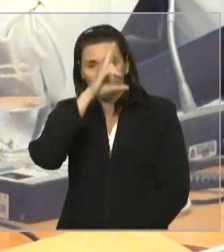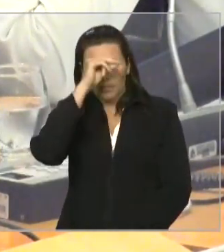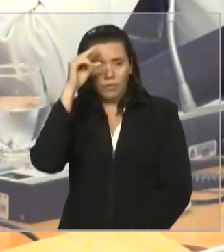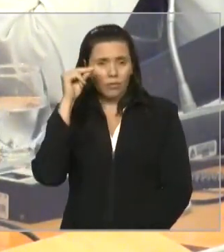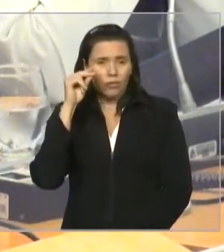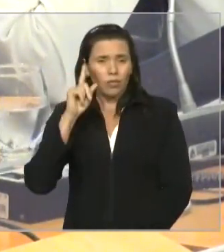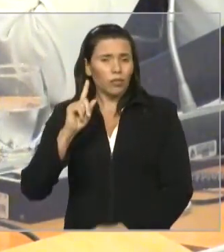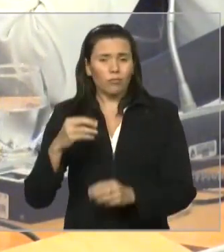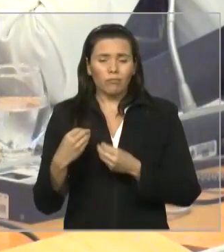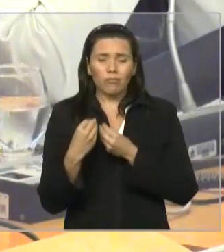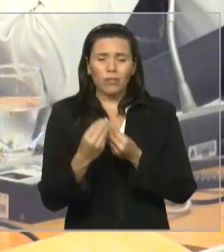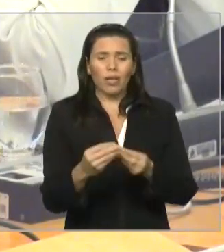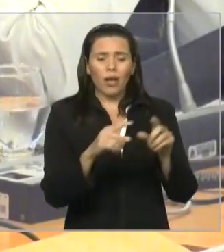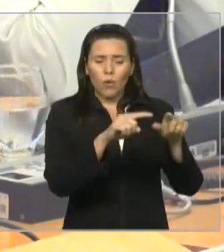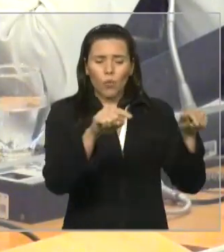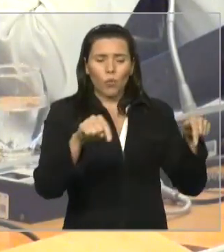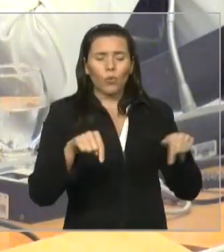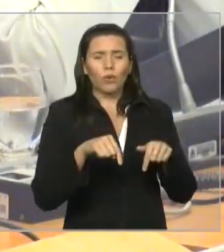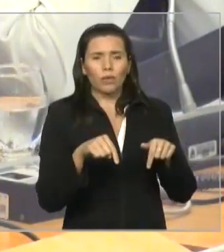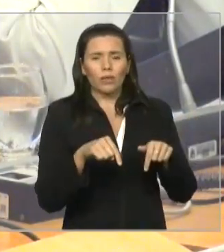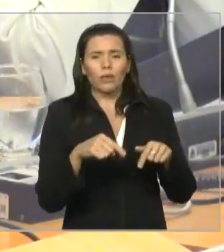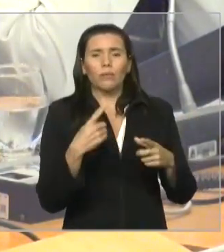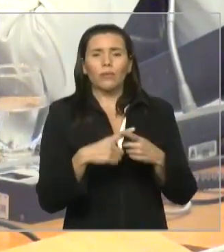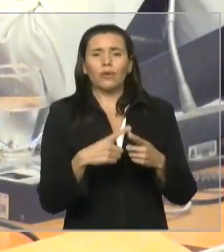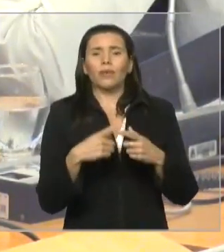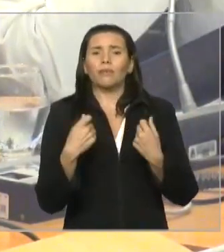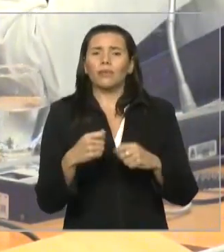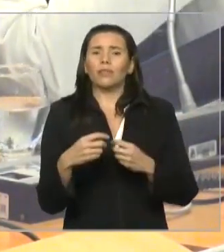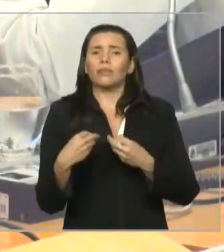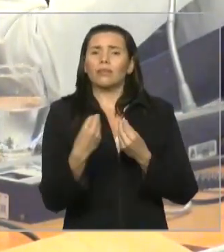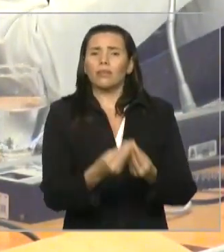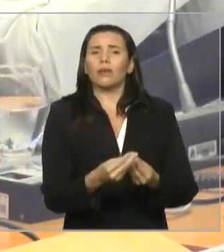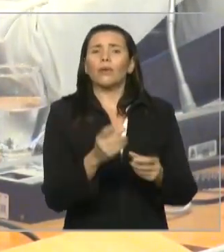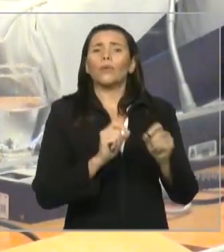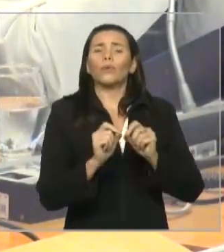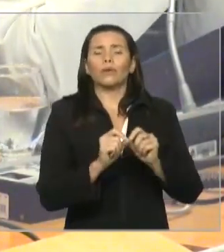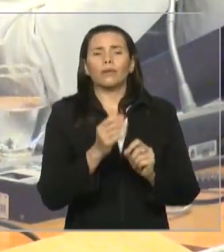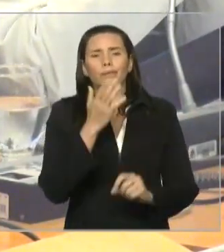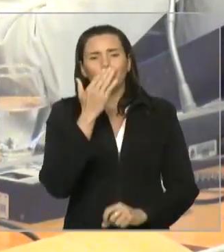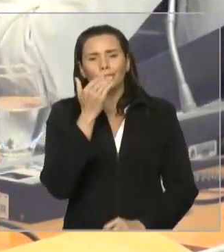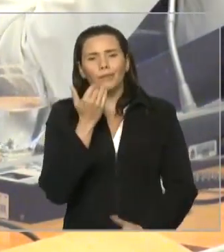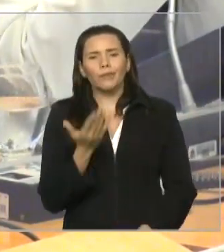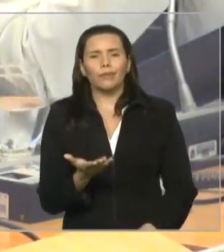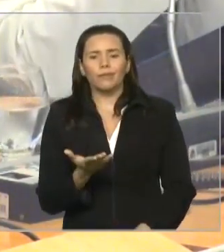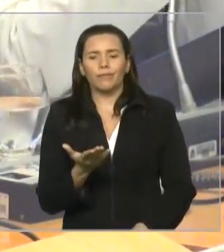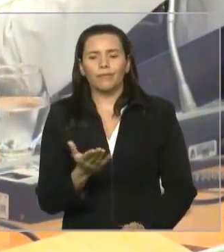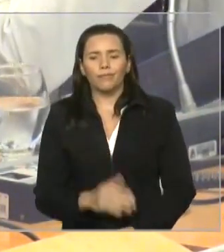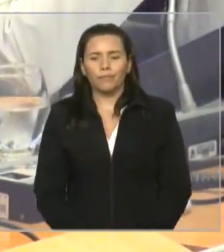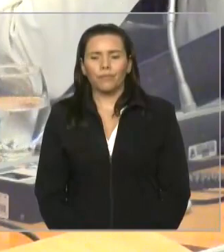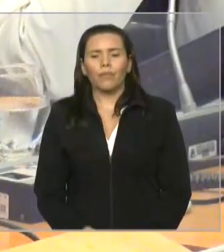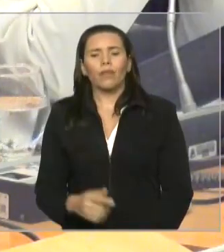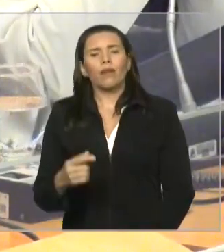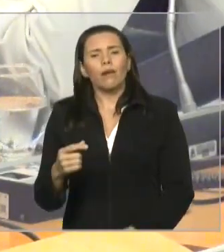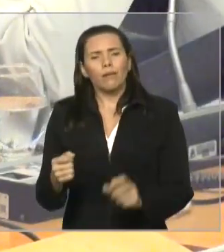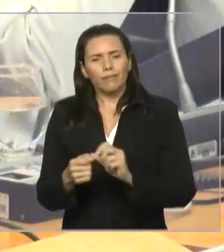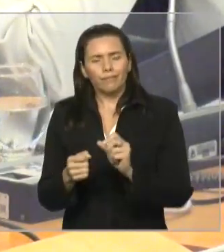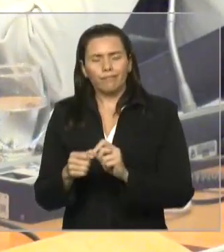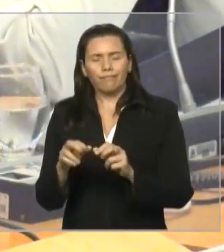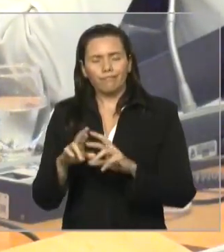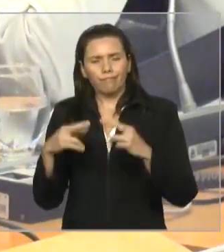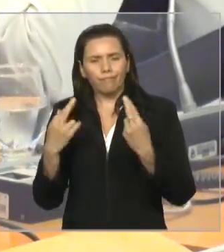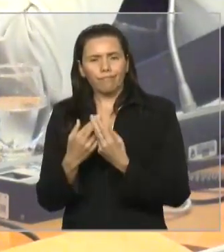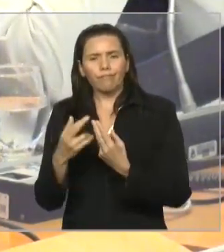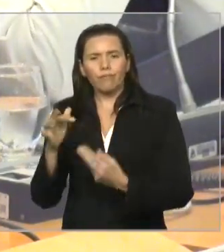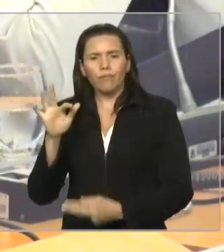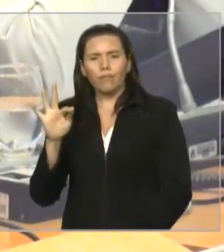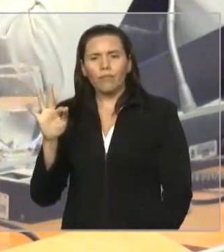permita ele estar lá, porque tem que manter com alimento, com comida. E não tem. Fizemos reunião com a FAMEM, temos um